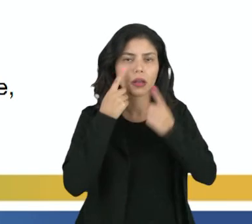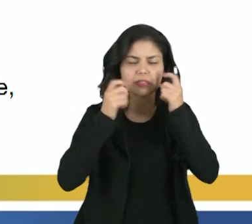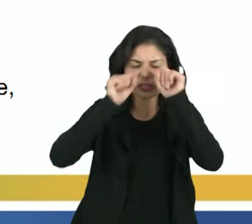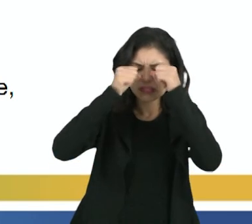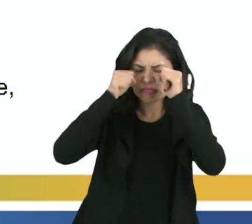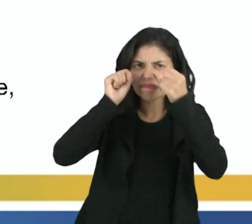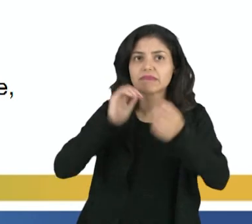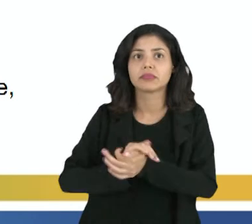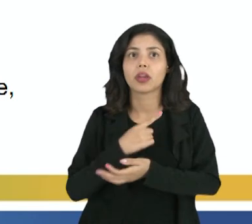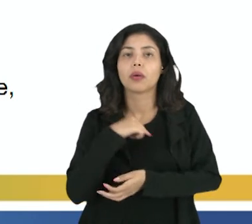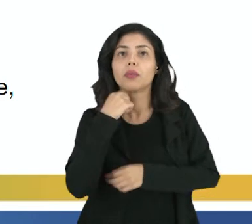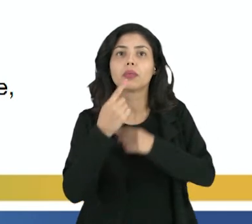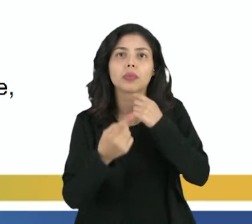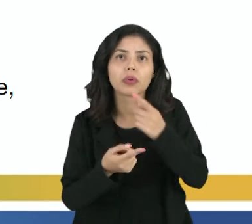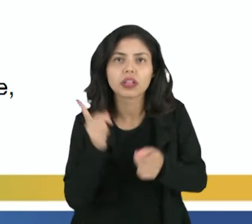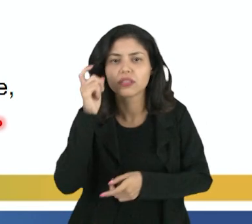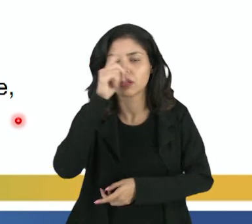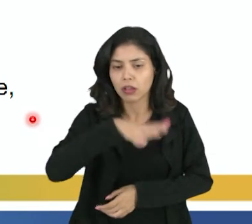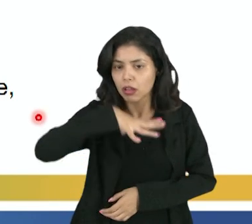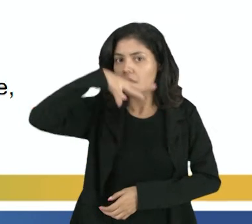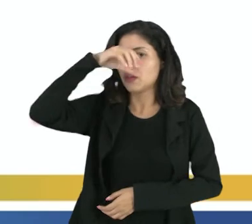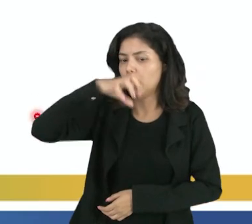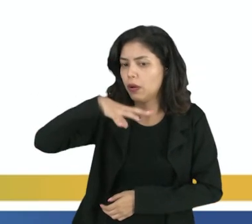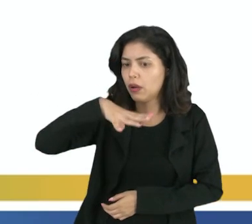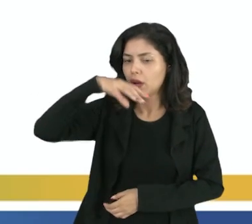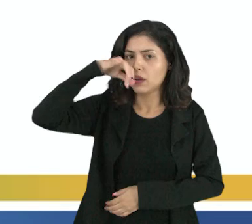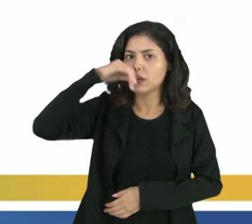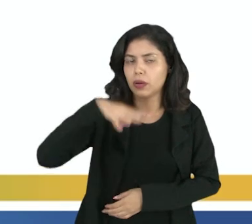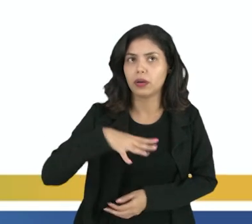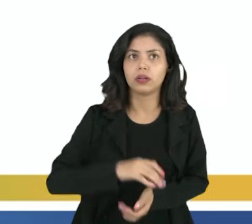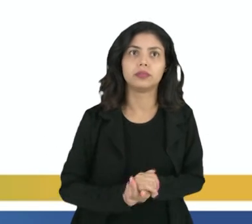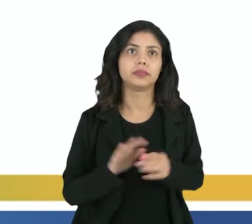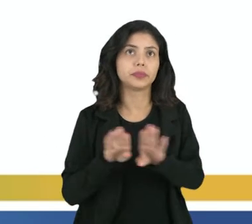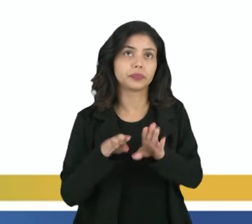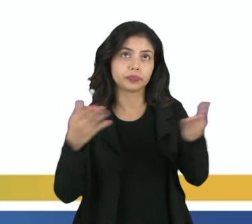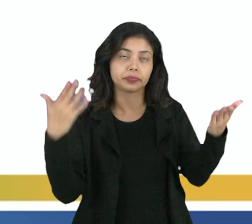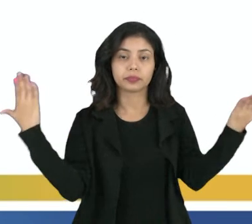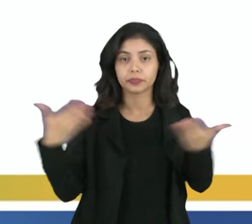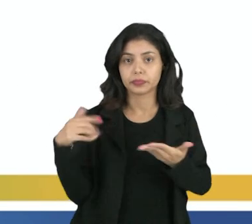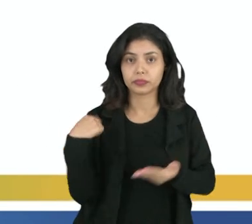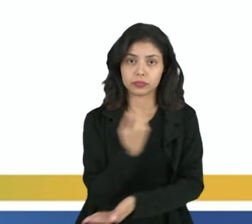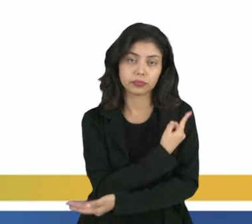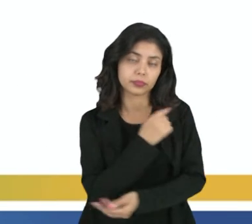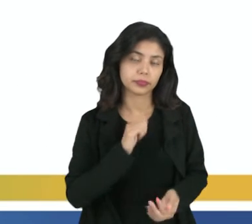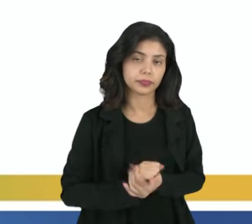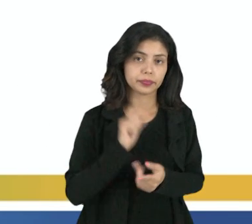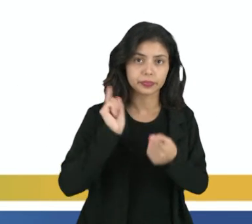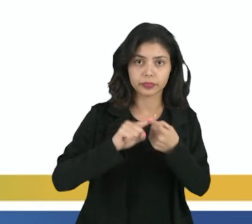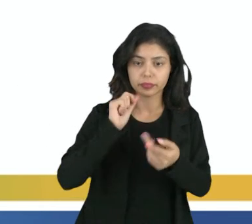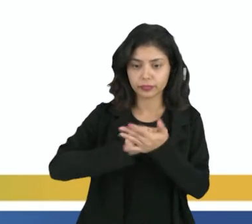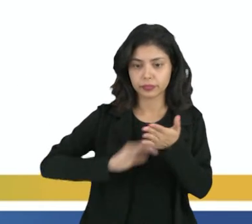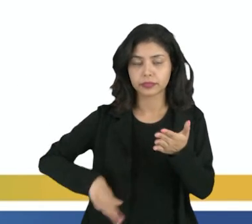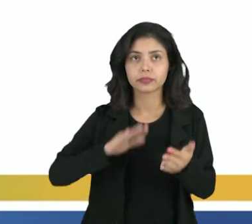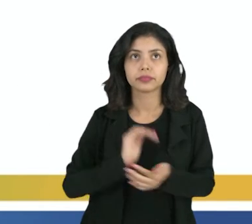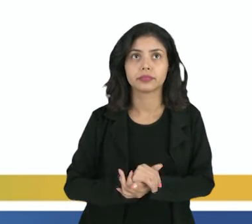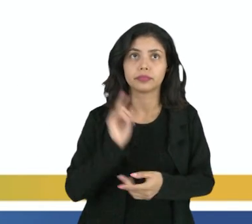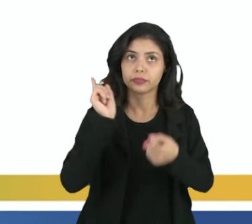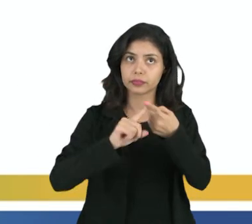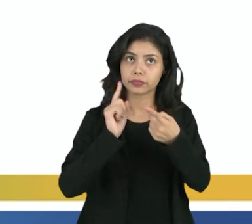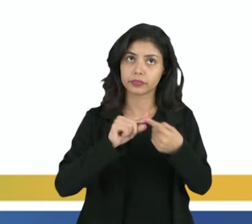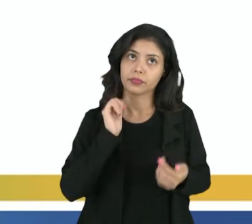dos olhos náuseas vômitos e dificuldade na respiração Oi e aí gente vai agora para o nosso primeiro exercitando